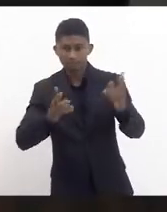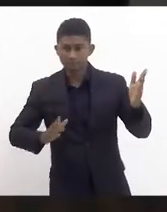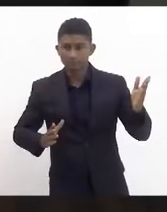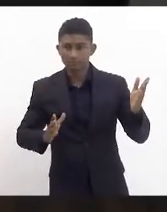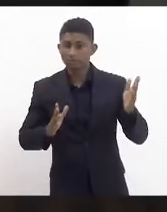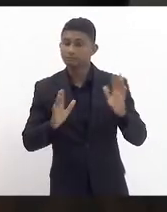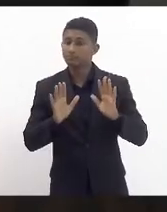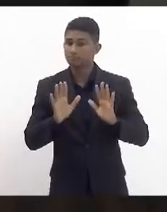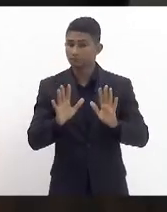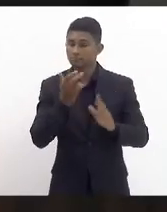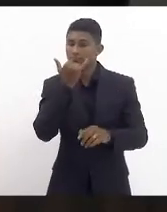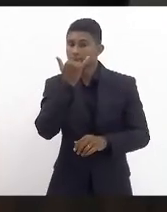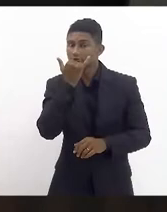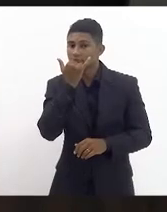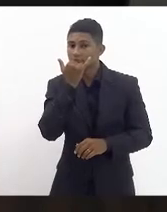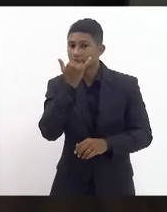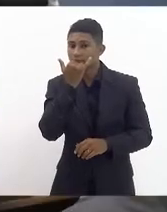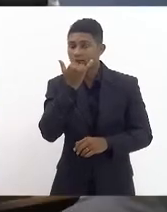Perdão.